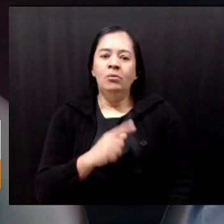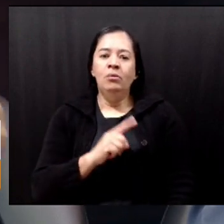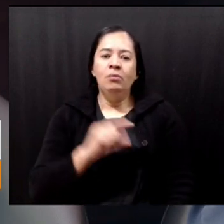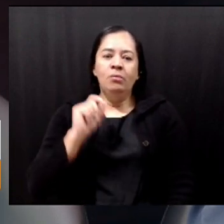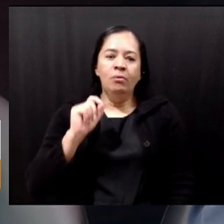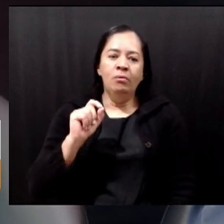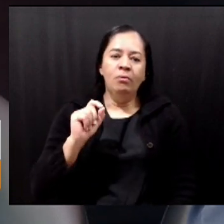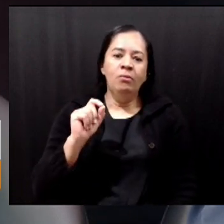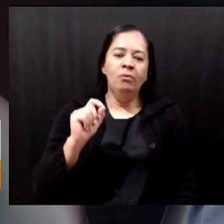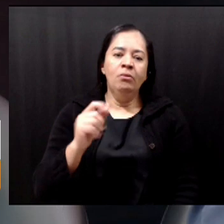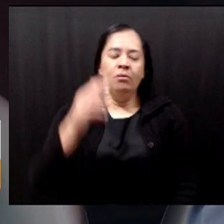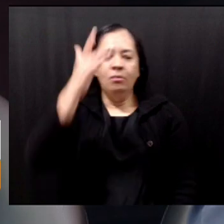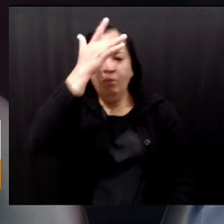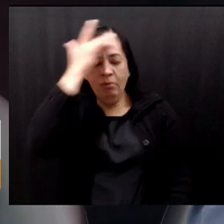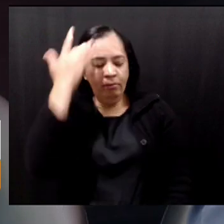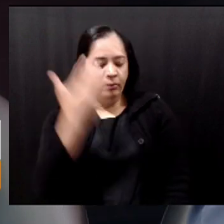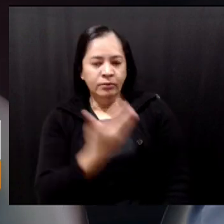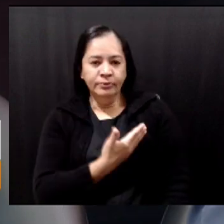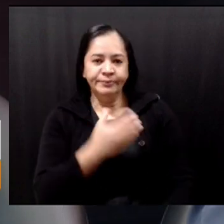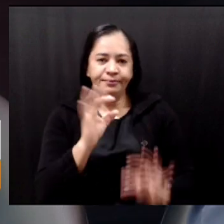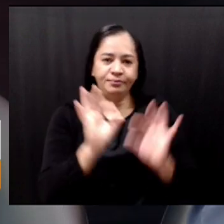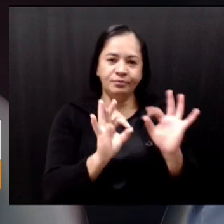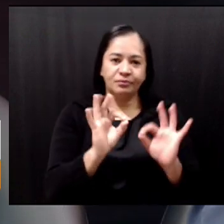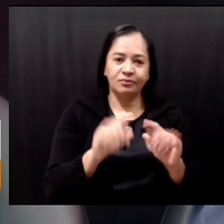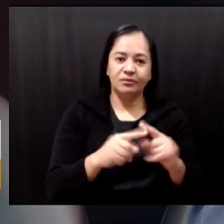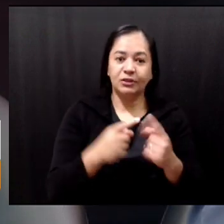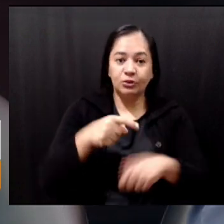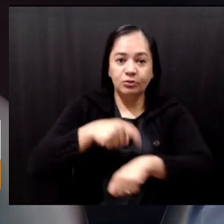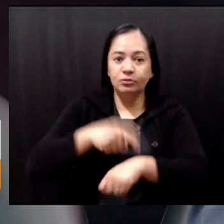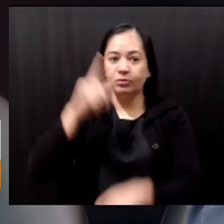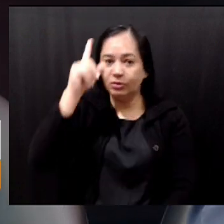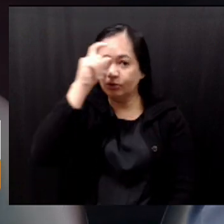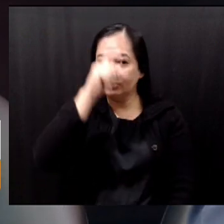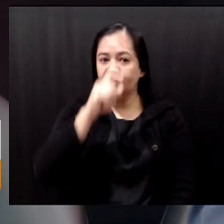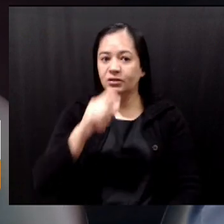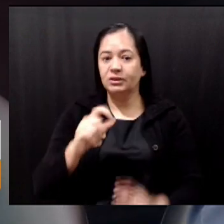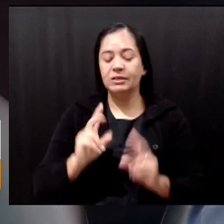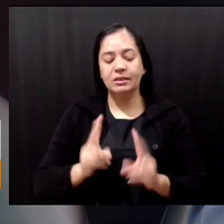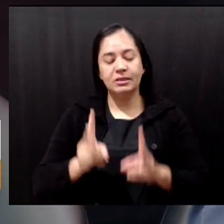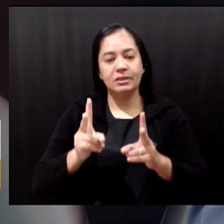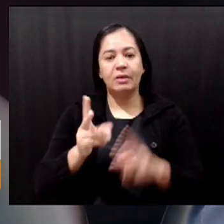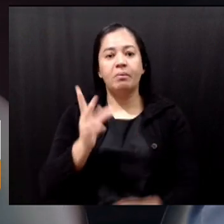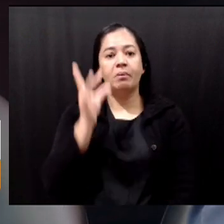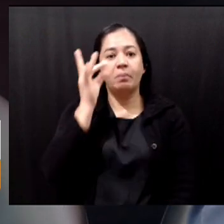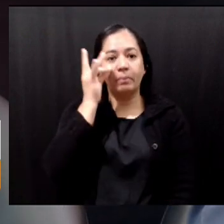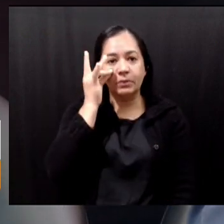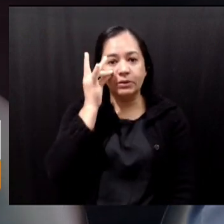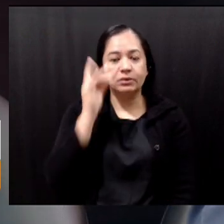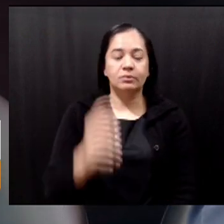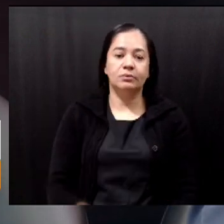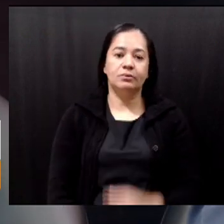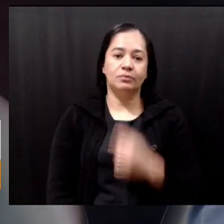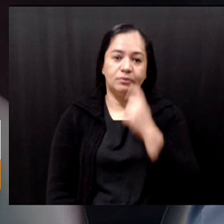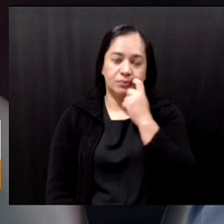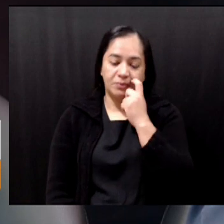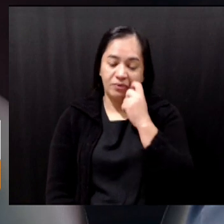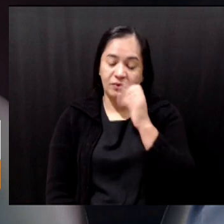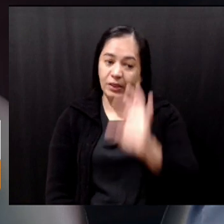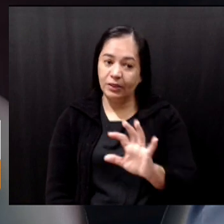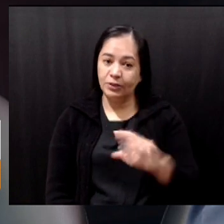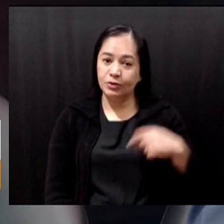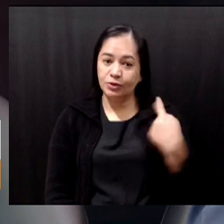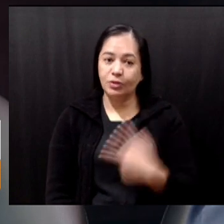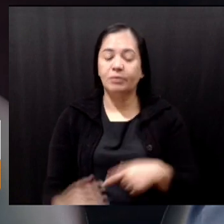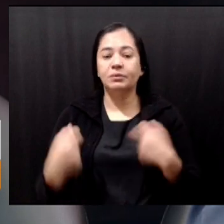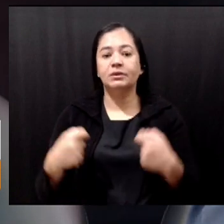se organizam e de repente mesmo num momento difícil eles estão presentes. Isso é algo que a gente precisa considerar,